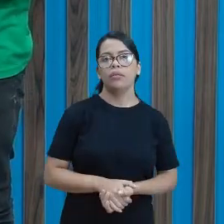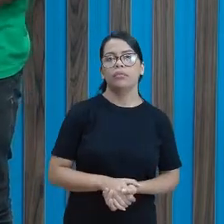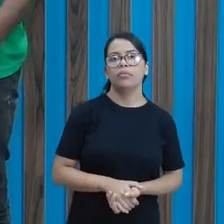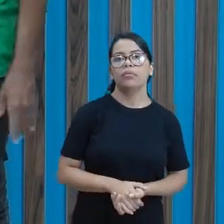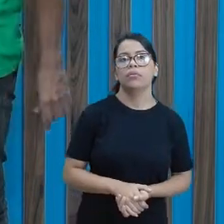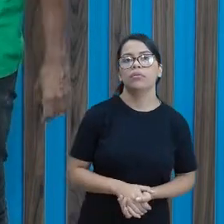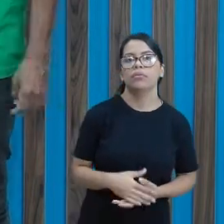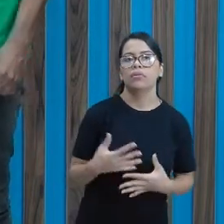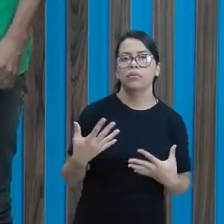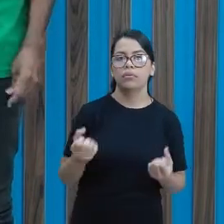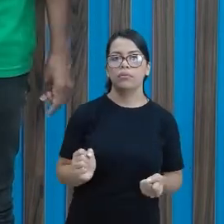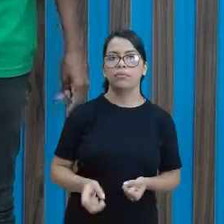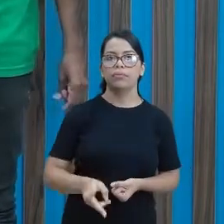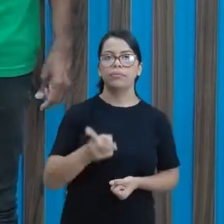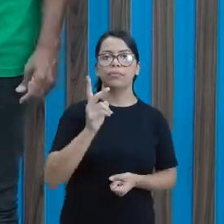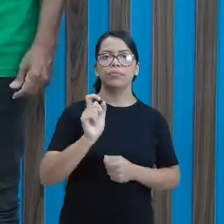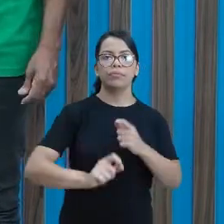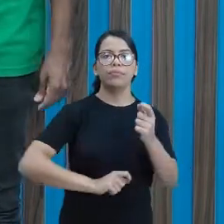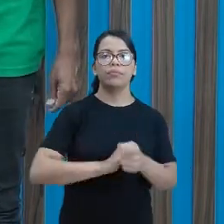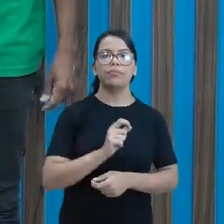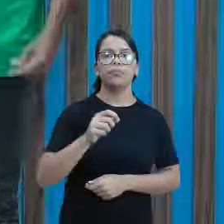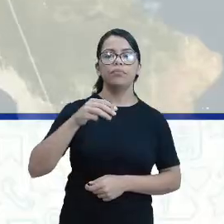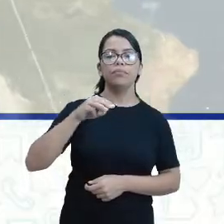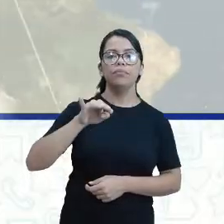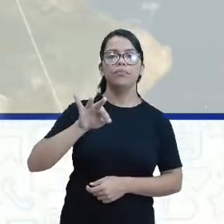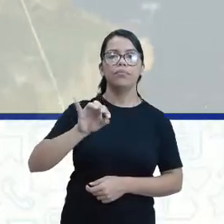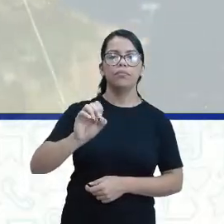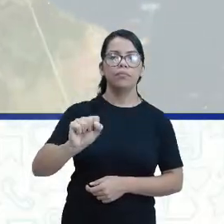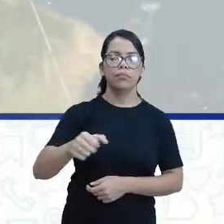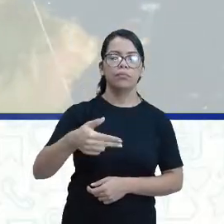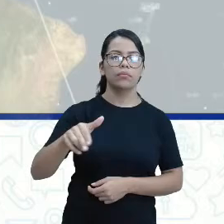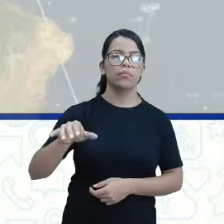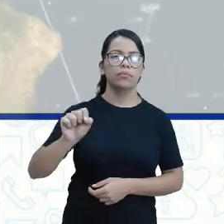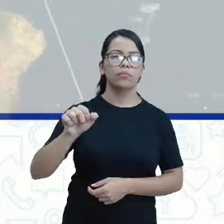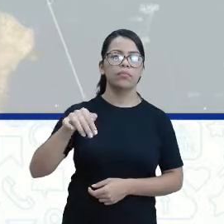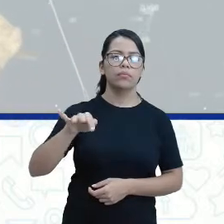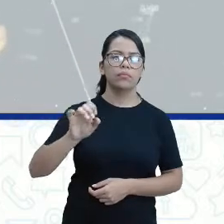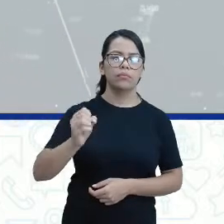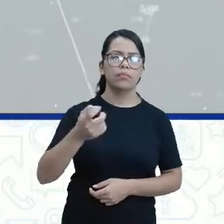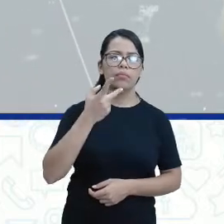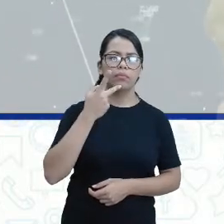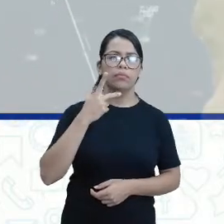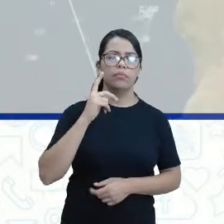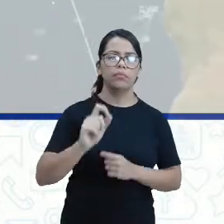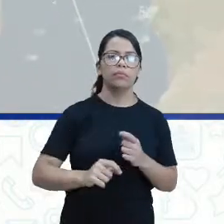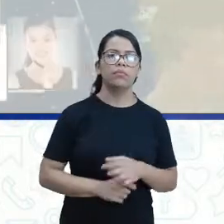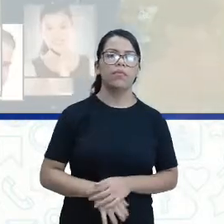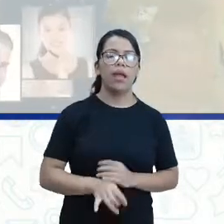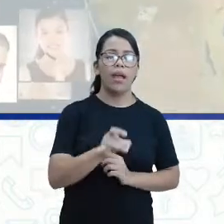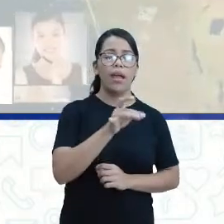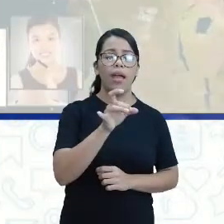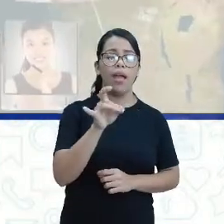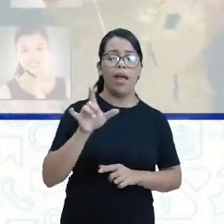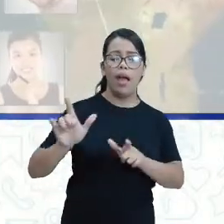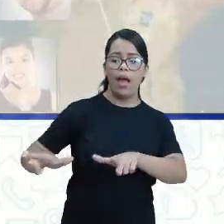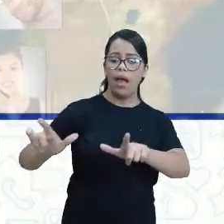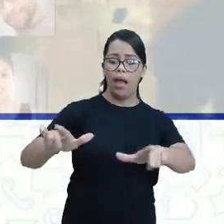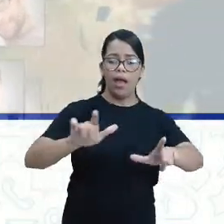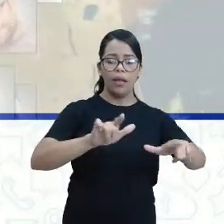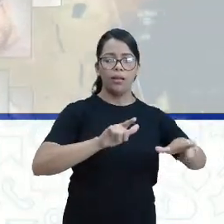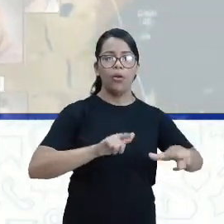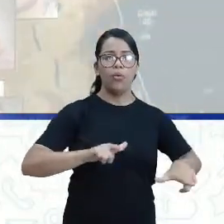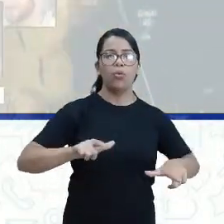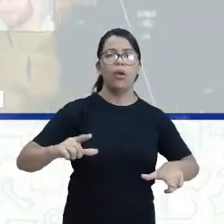vamos aprofundar o que o Milton Santos disse? Aí Milton Santos diz o seguinte aqui, ó. Aqui, ó. Cada lugar é ao mesmo tempo objeto de uma